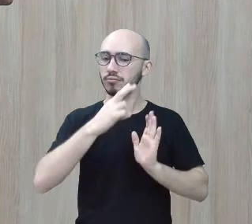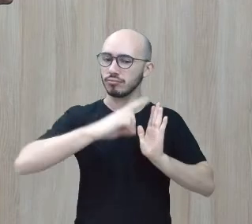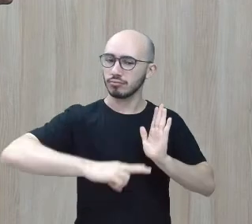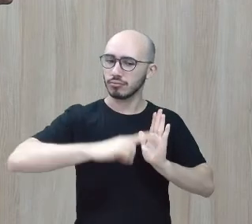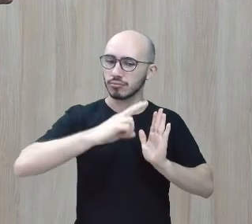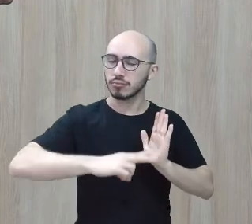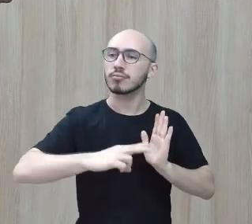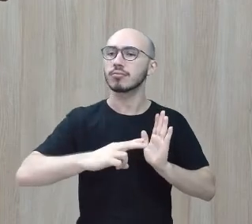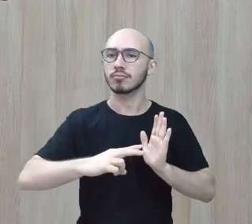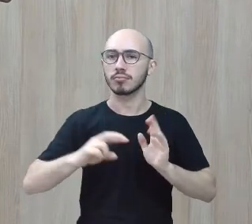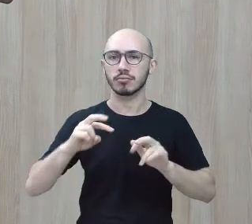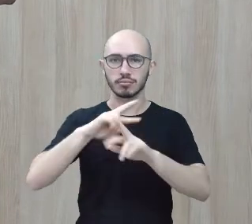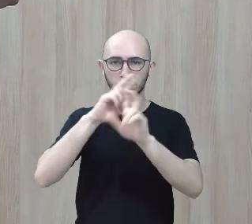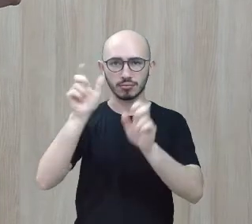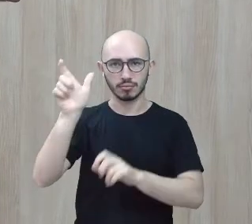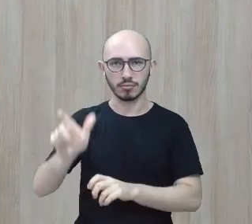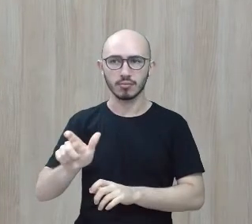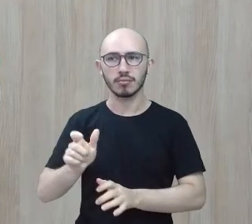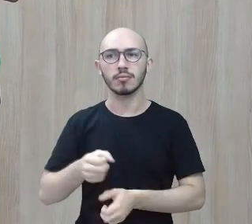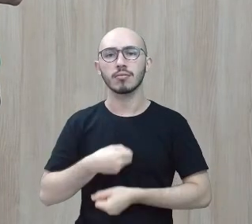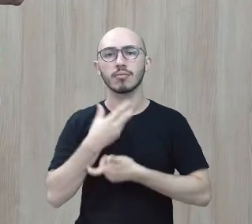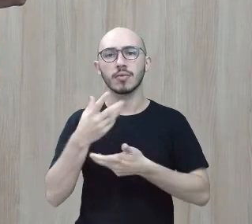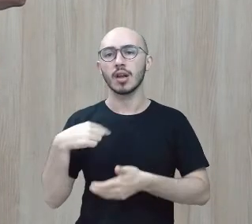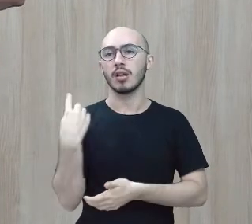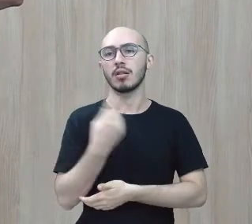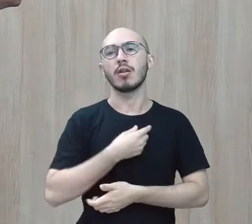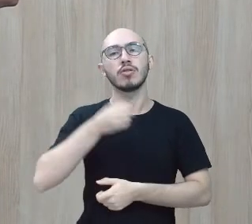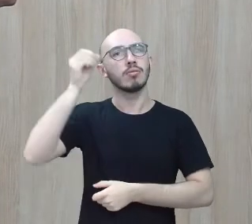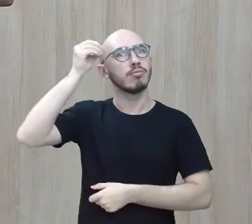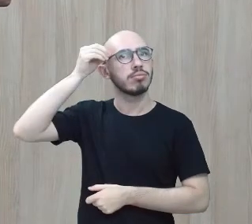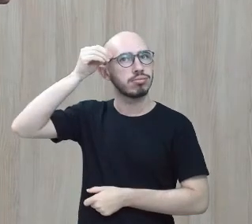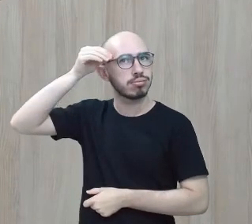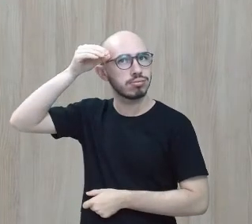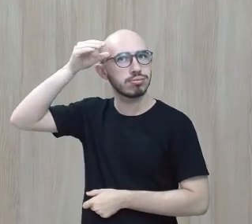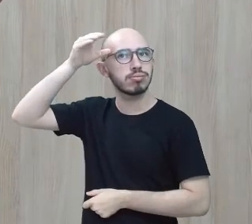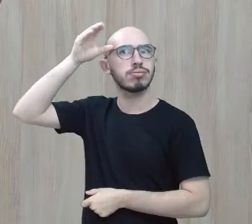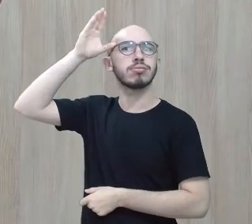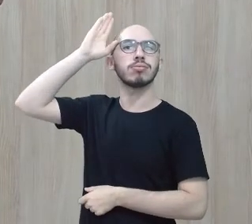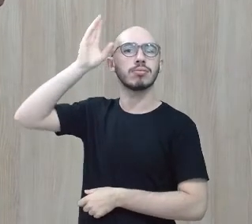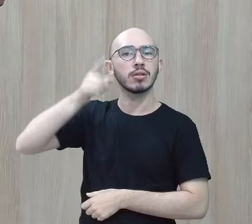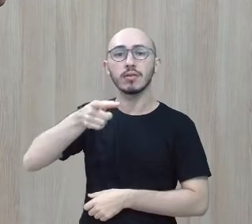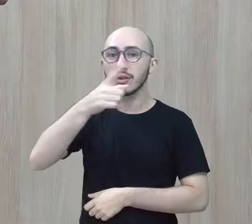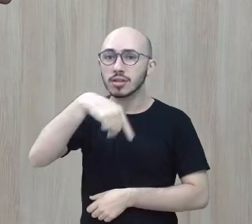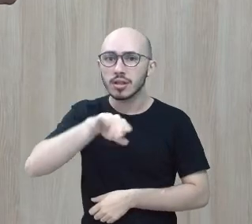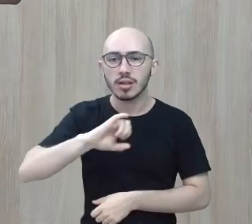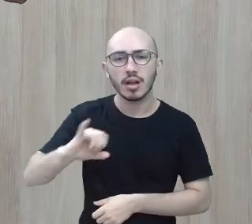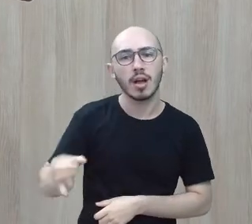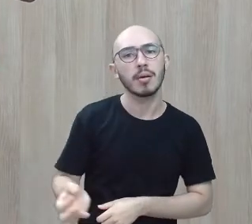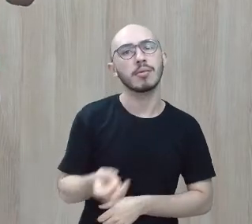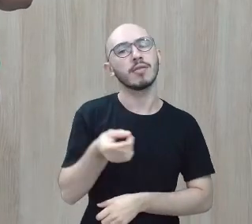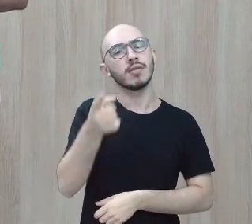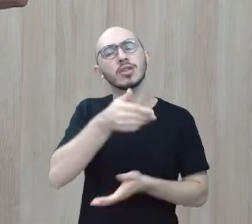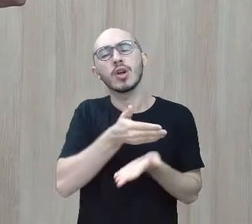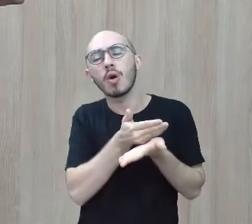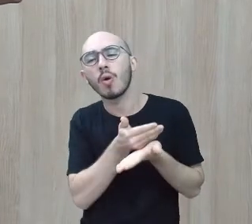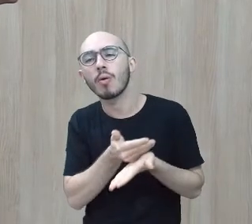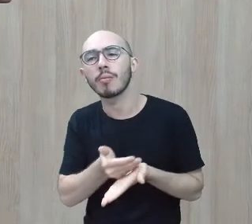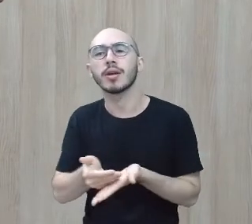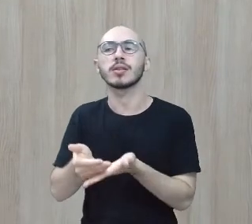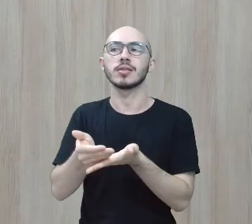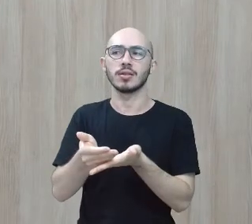ele, o nosso conhecimento é enriquecido, pessoal. Então, aproveite. Vocês estão iniciando, não é?